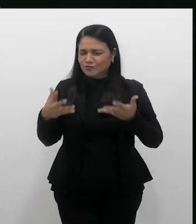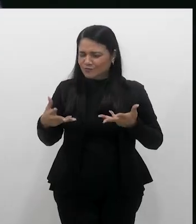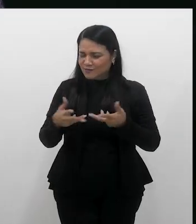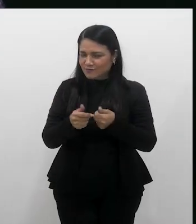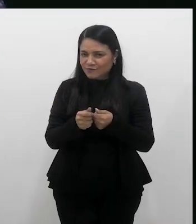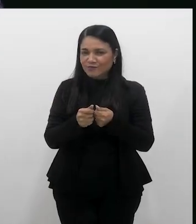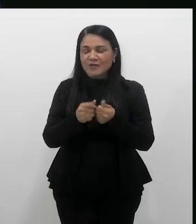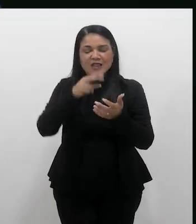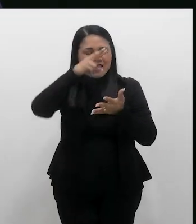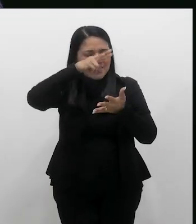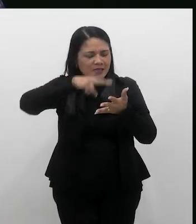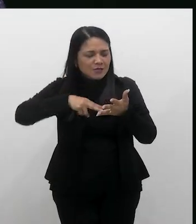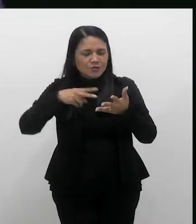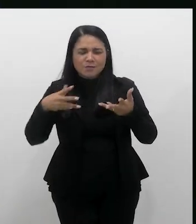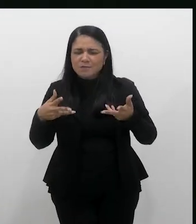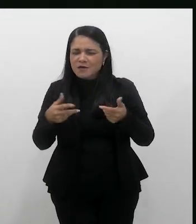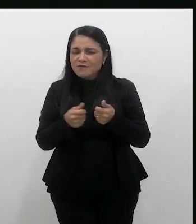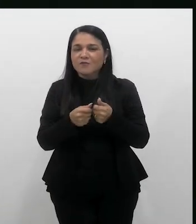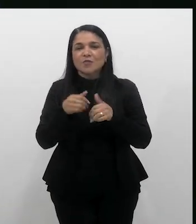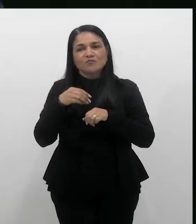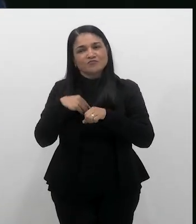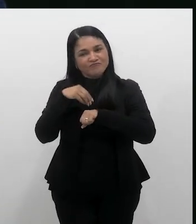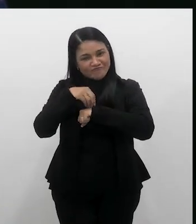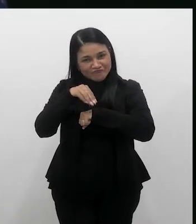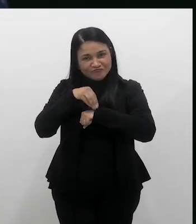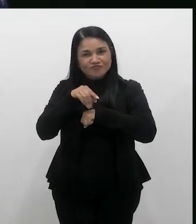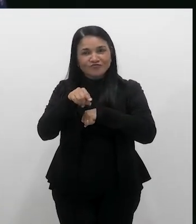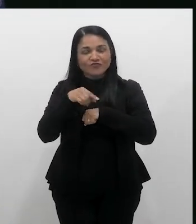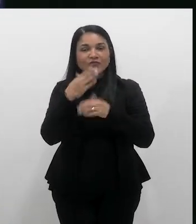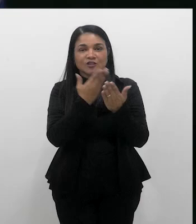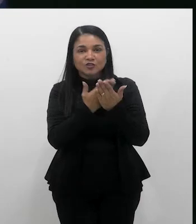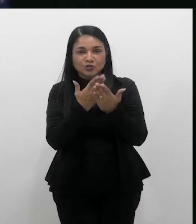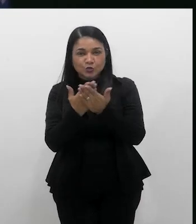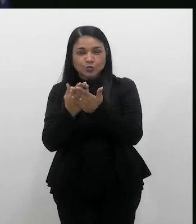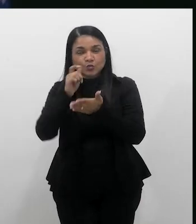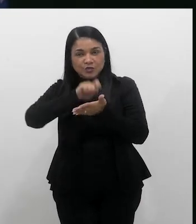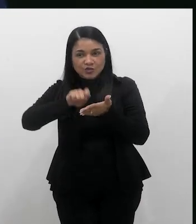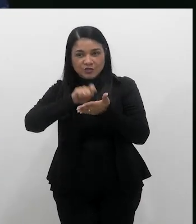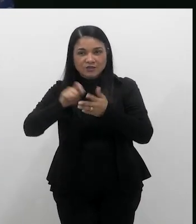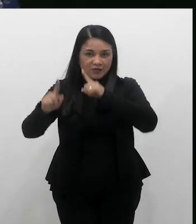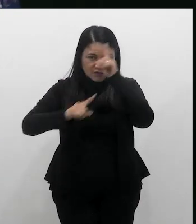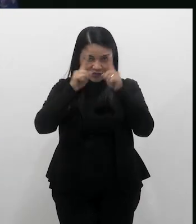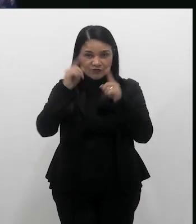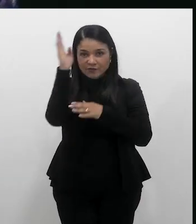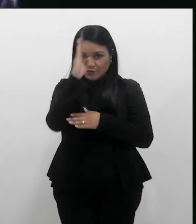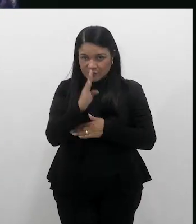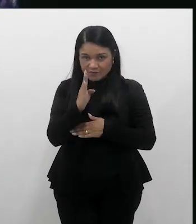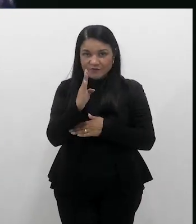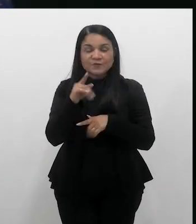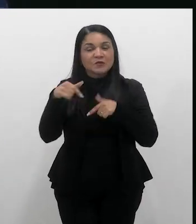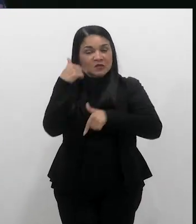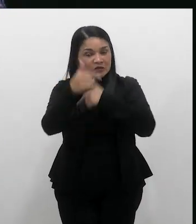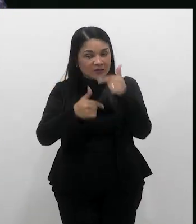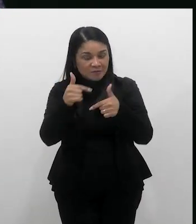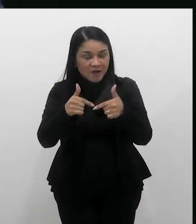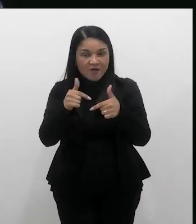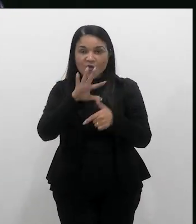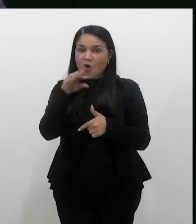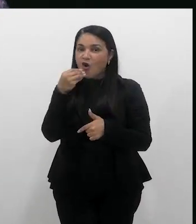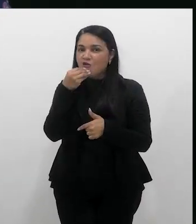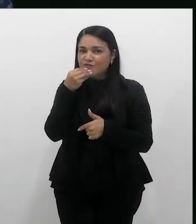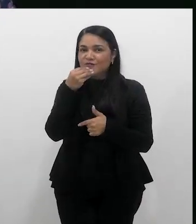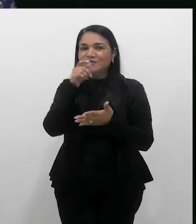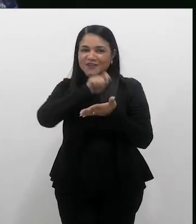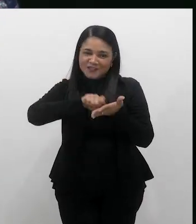incríveis, muito interessante, uma leitura maravilhosa, super recomendo. Chama Estudos em Escrita Criativa no Brasil. E o trabalho